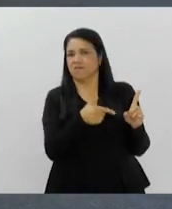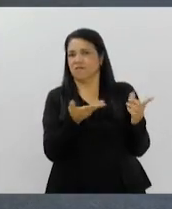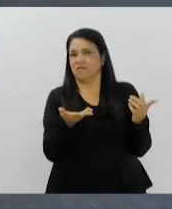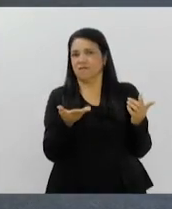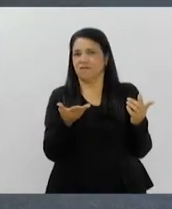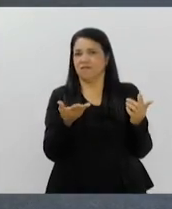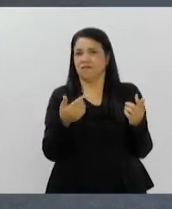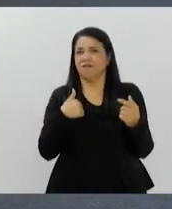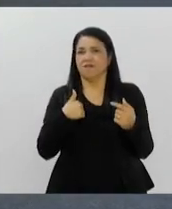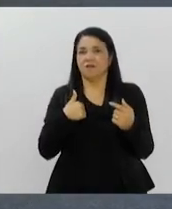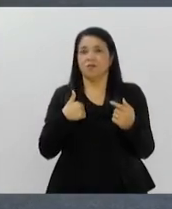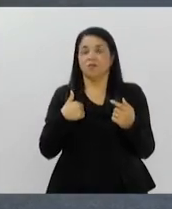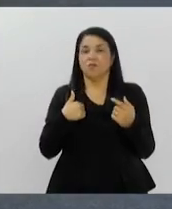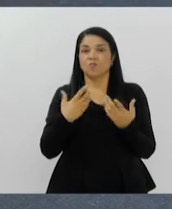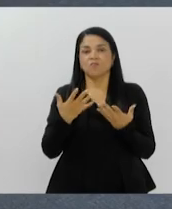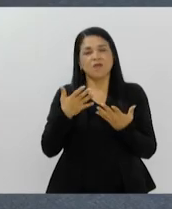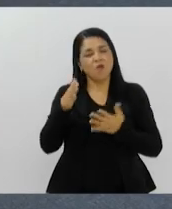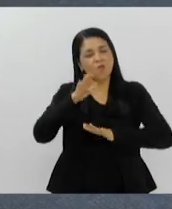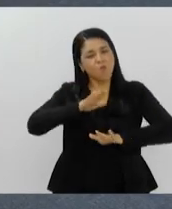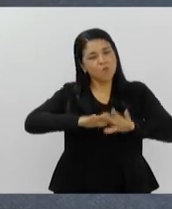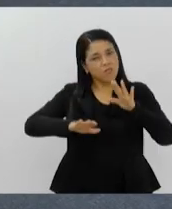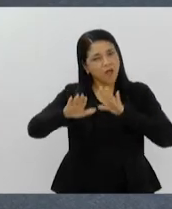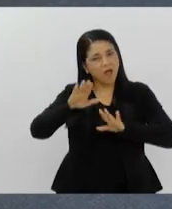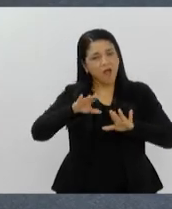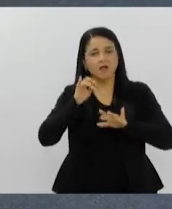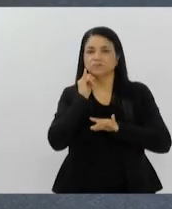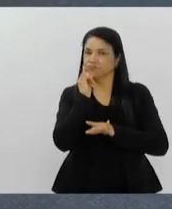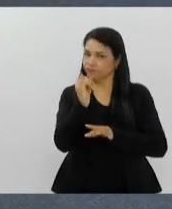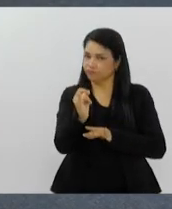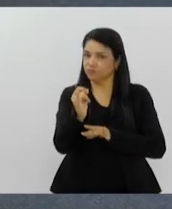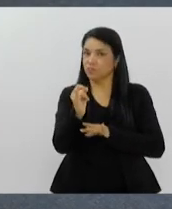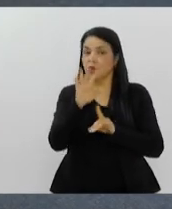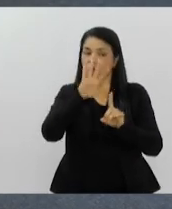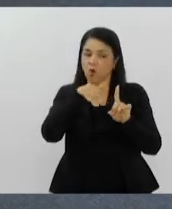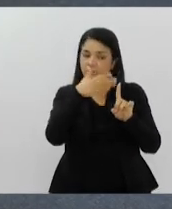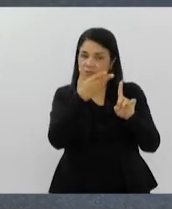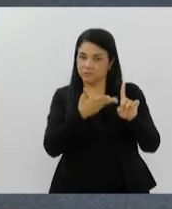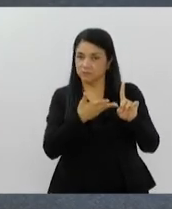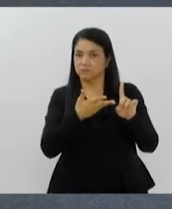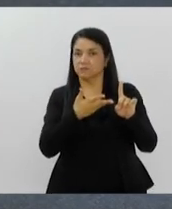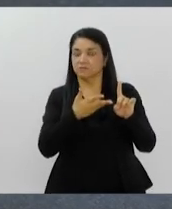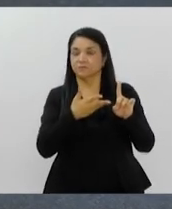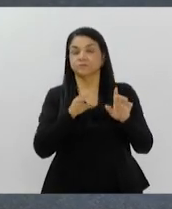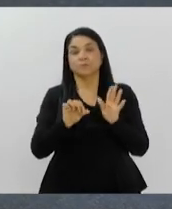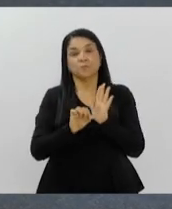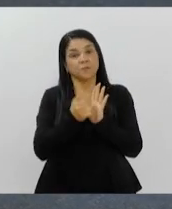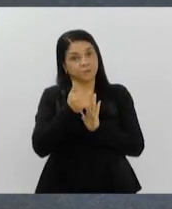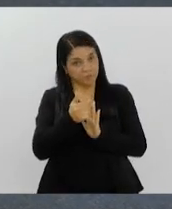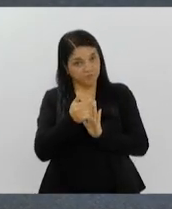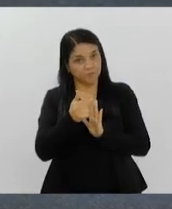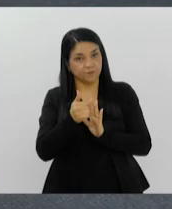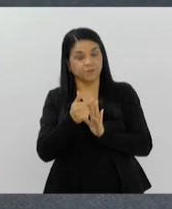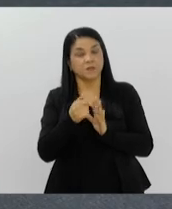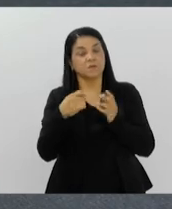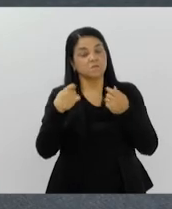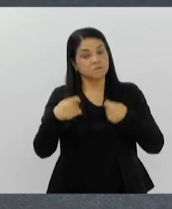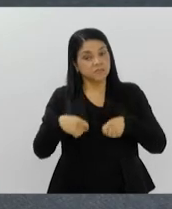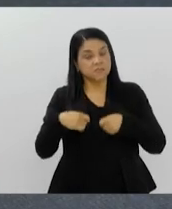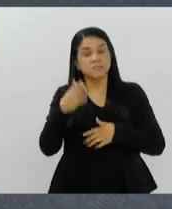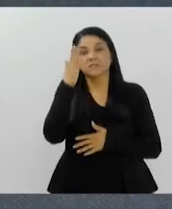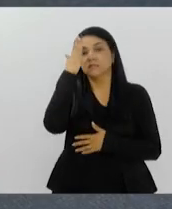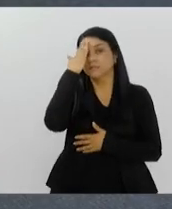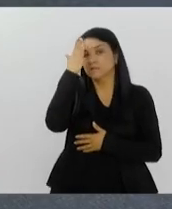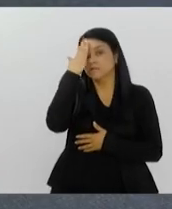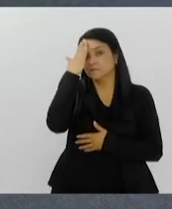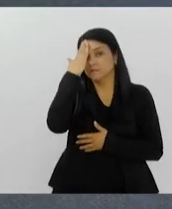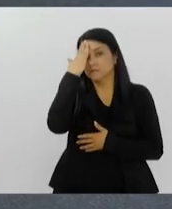que eu quero reiterar o cuidado que a gente sempre defende que se tem ao fazer homenagens. Primeiro, tem que saber se